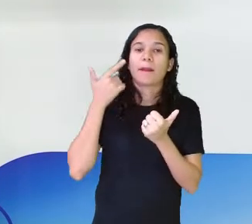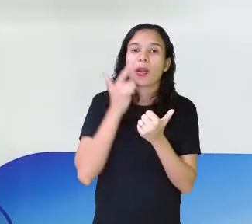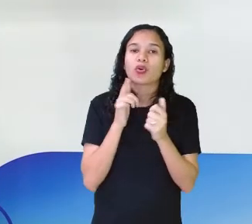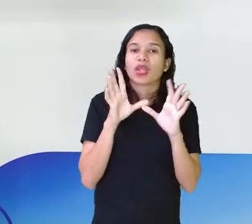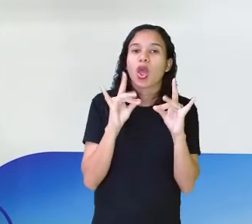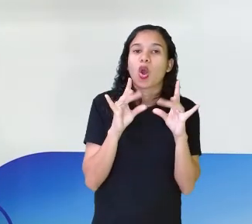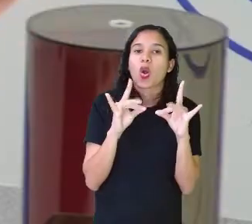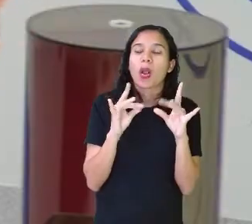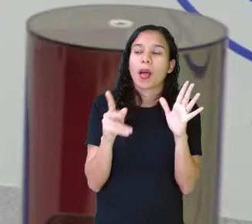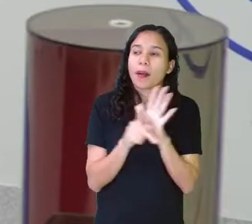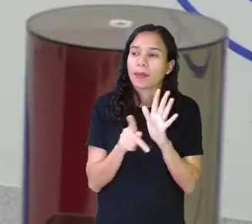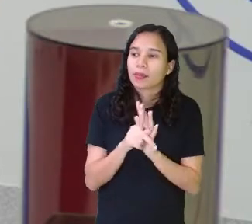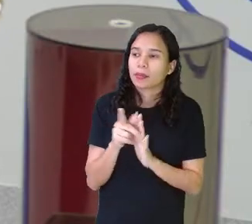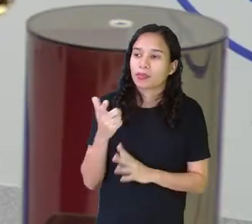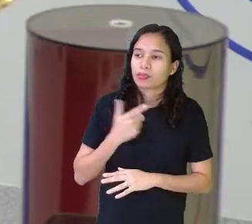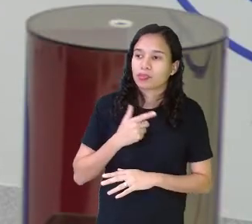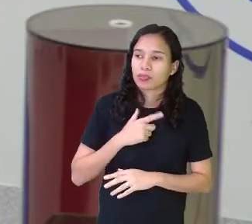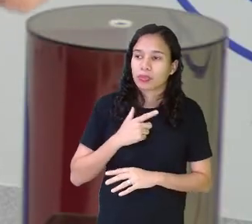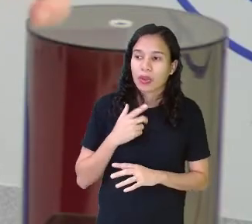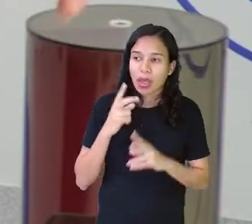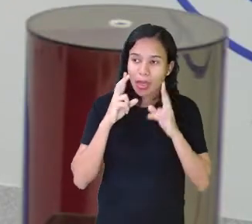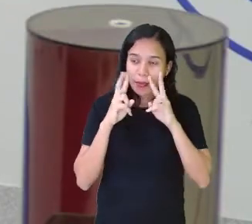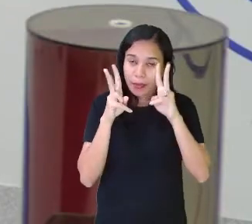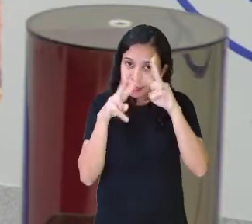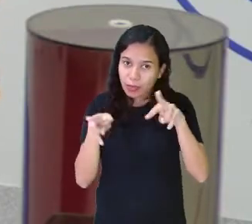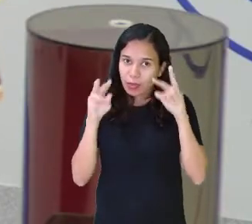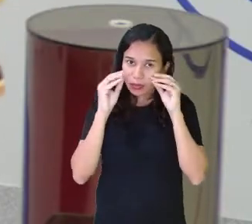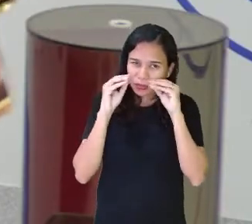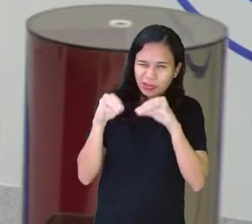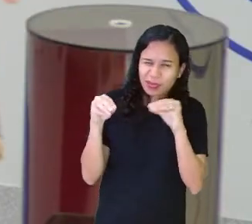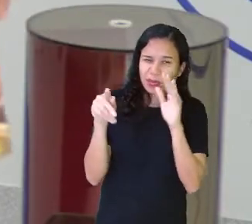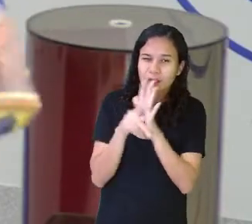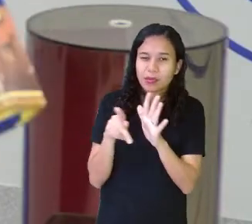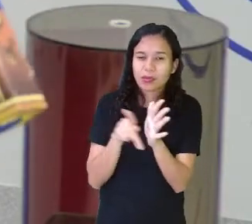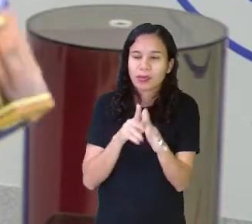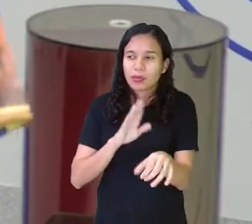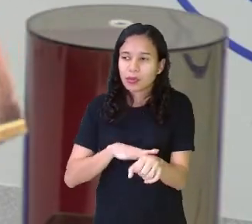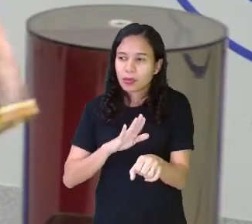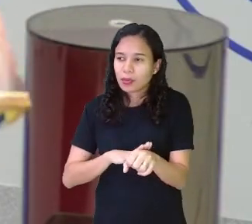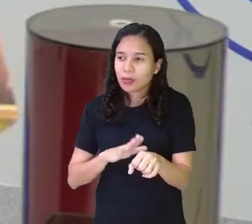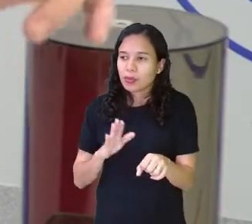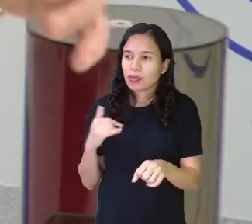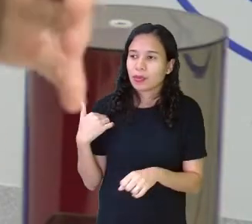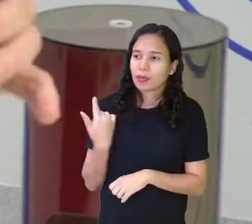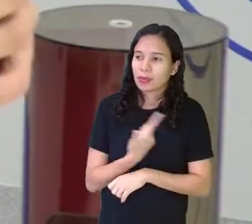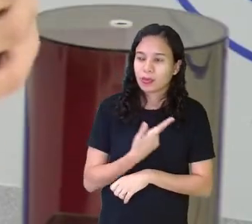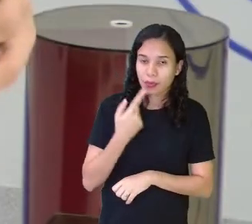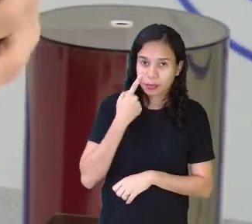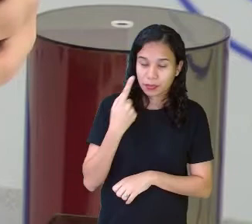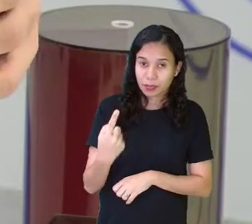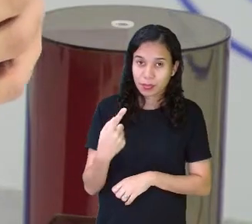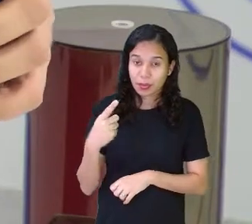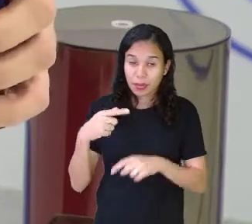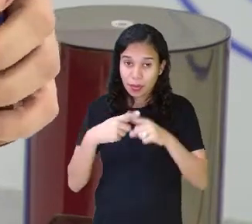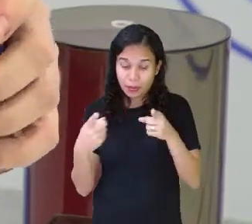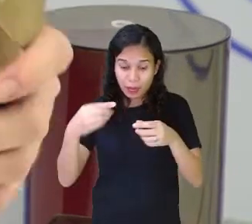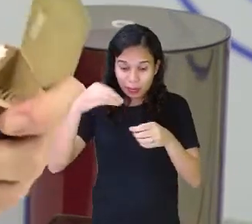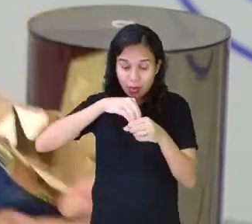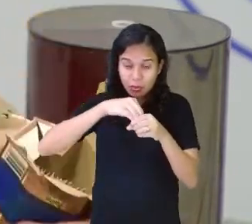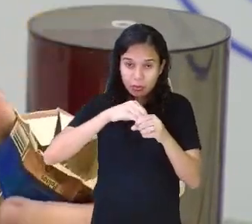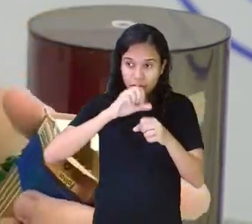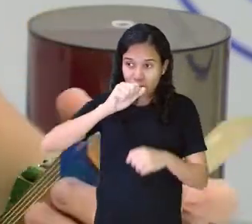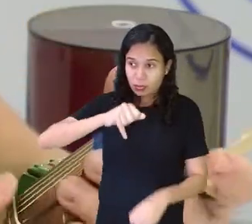colagem. Então, elas não são levadas em consideração pela gente. Mas essa parte